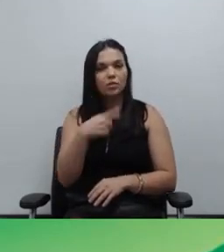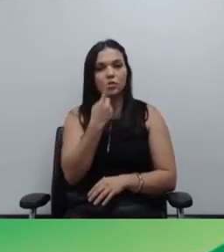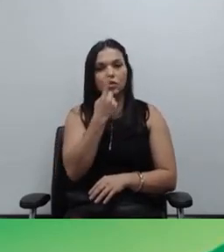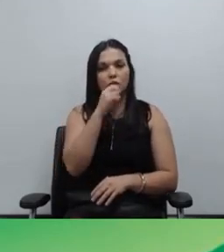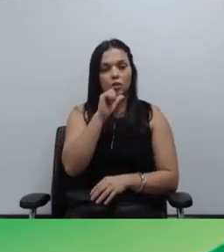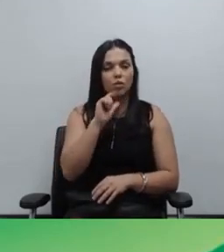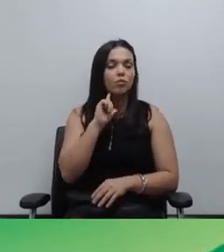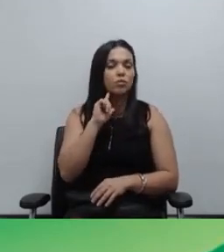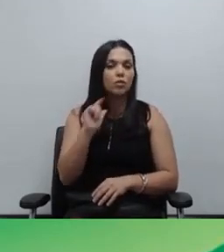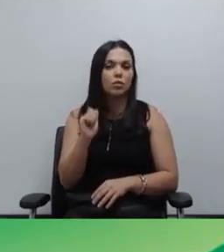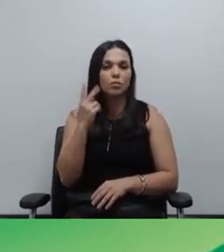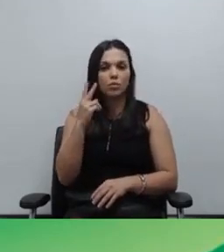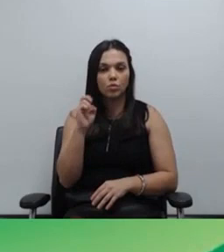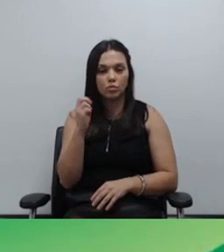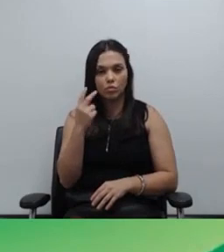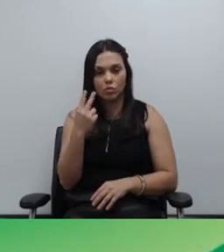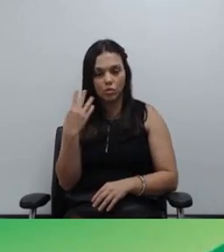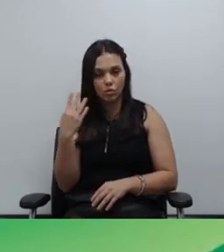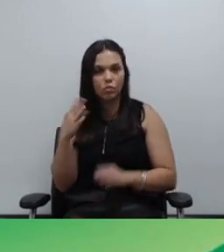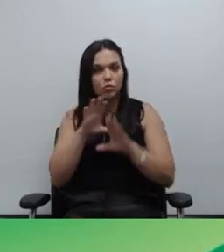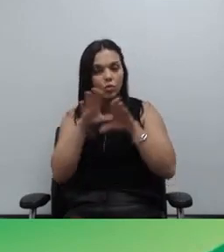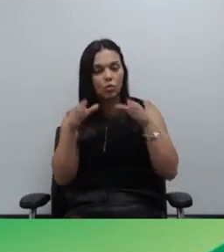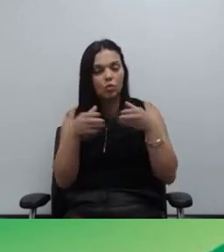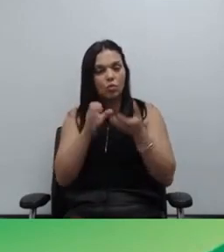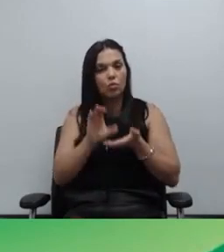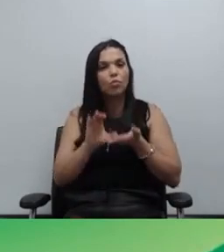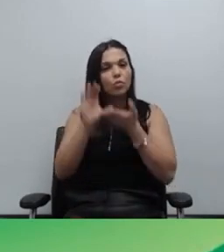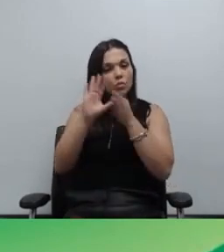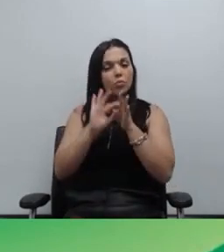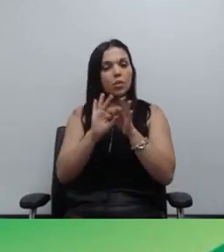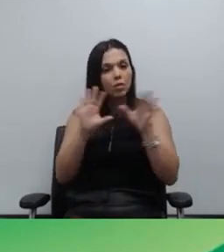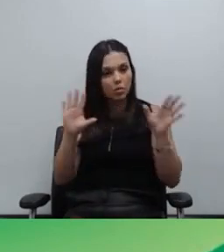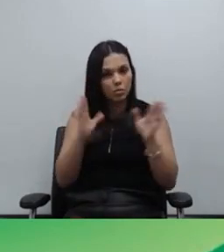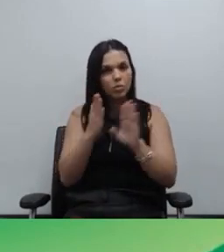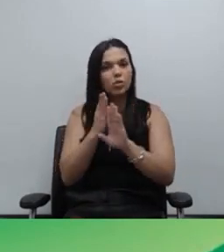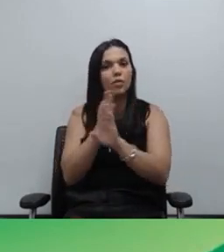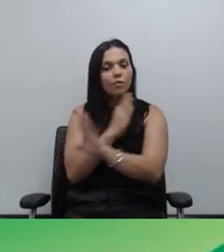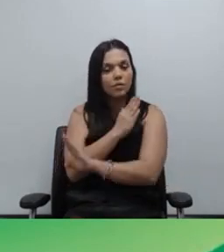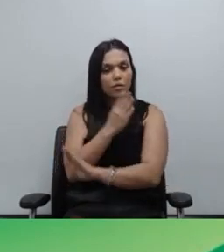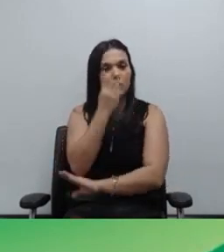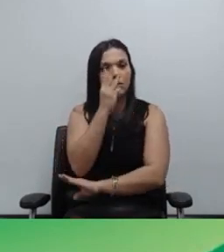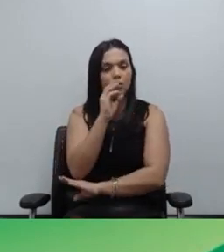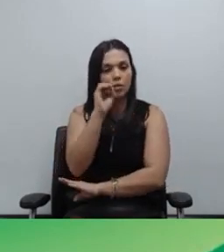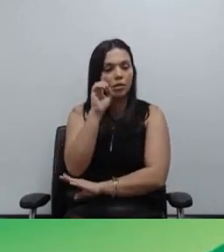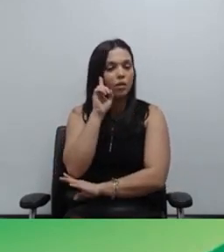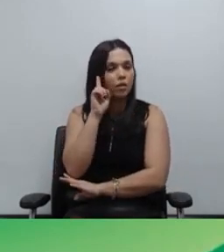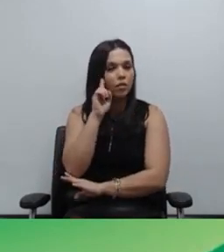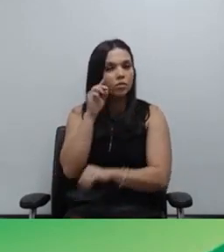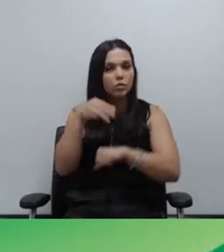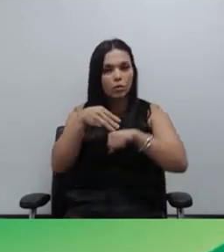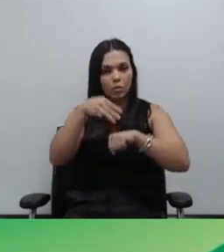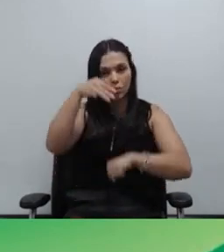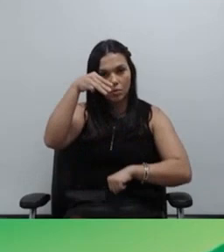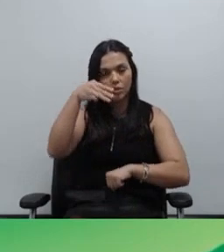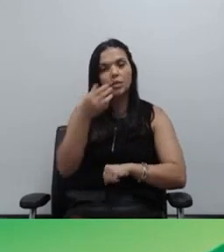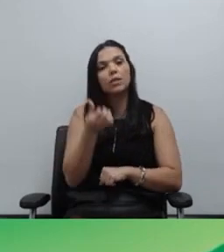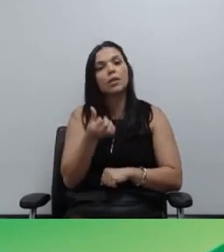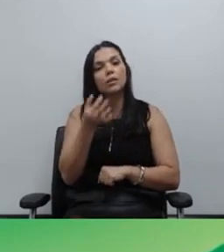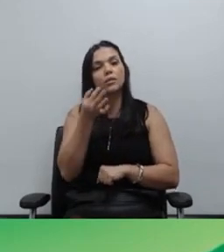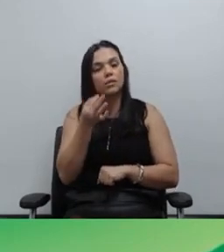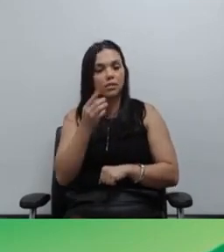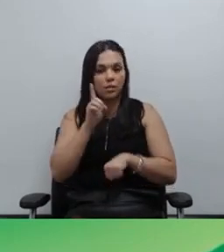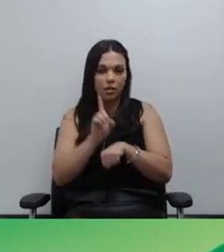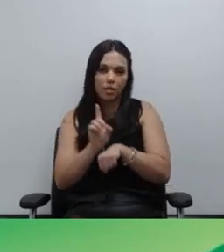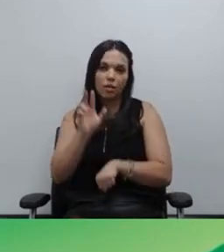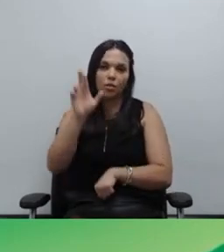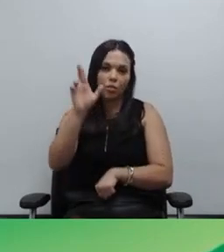2024, recentemente editada pelo colegiado, permite sim o afastamento por 30 dias, no caso de mestrado, e 60 na hipótese de